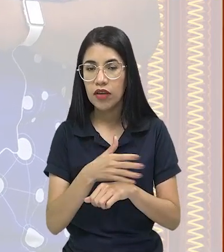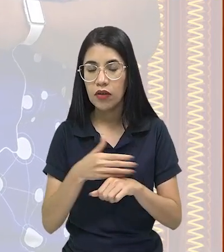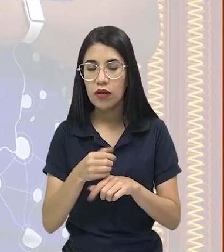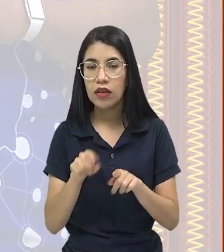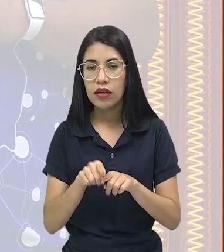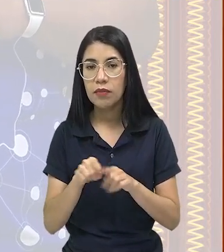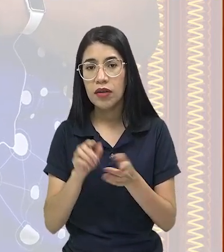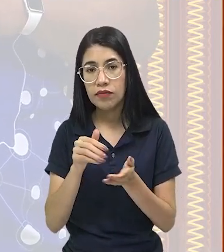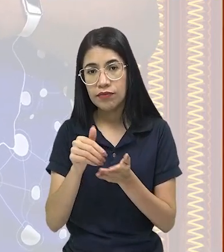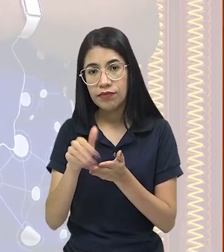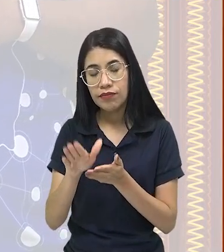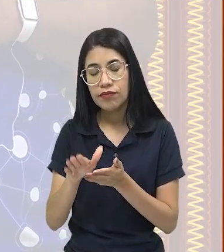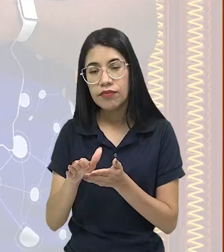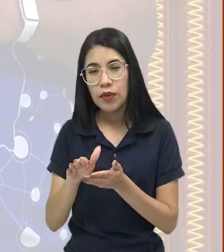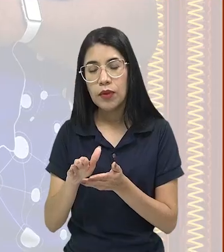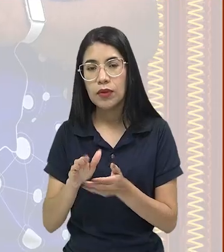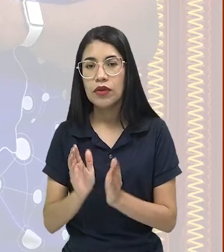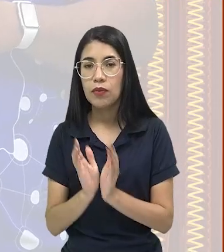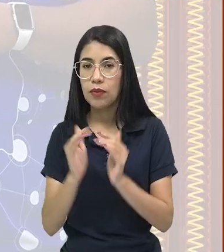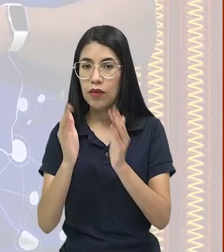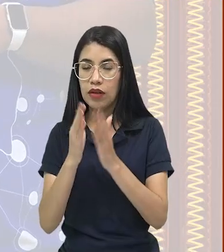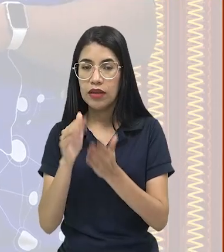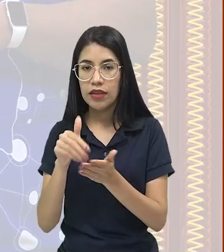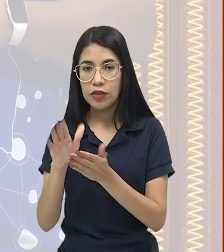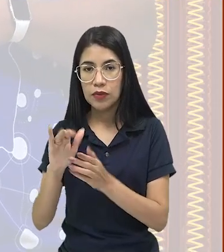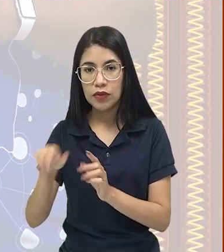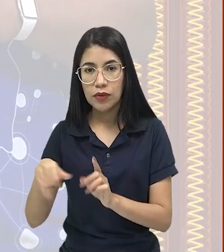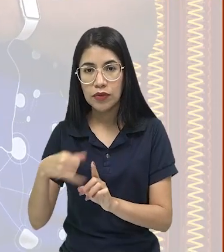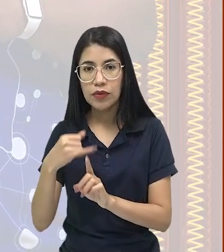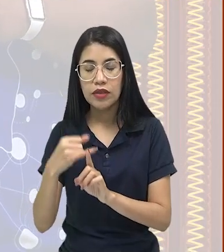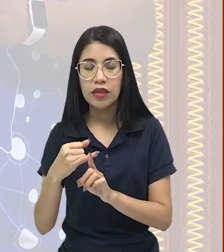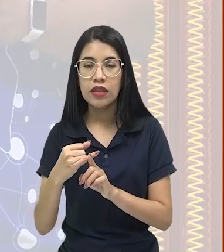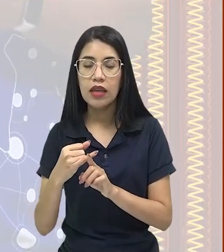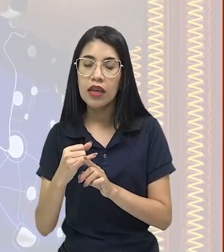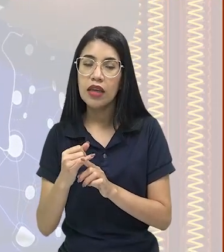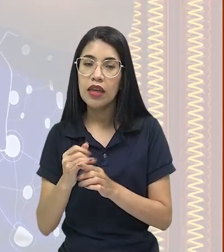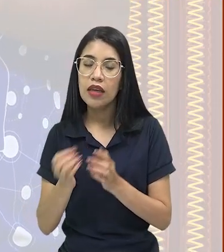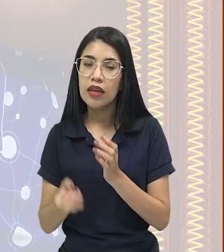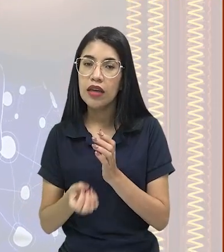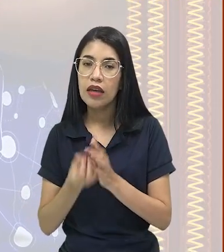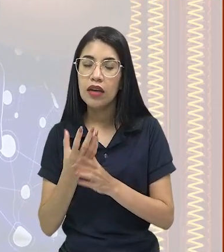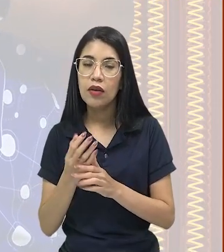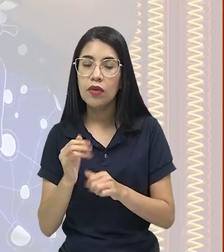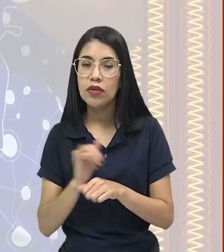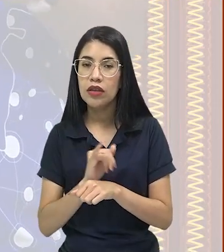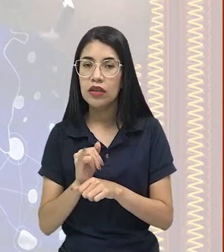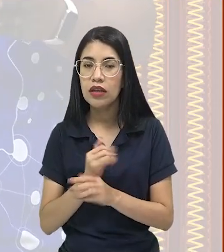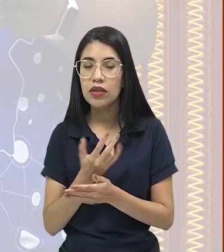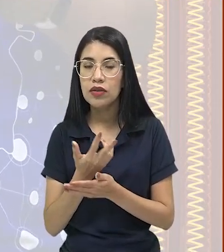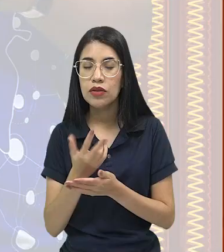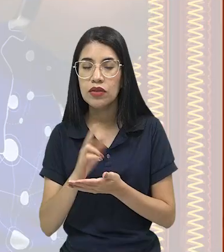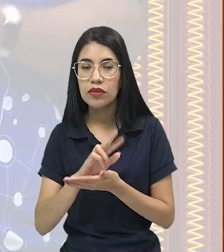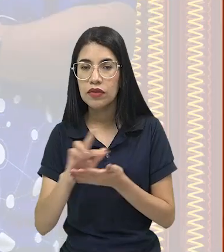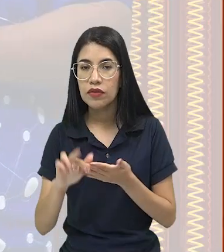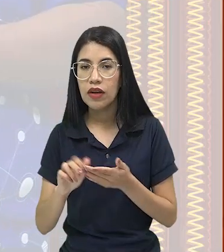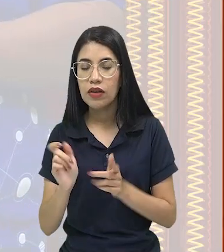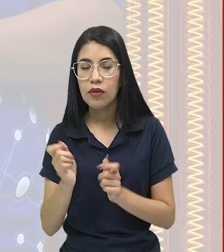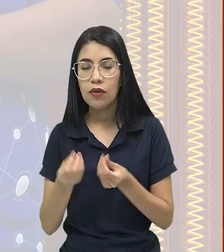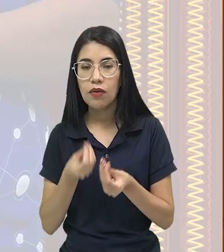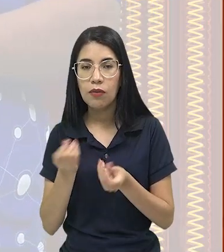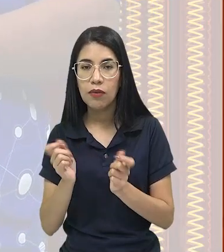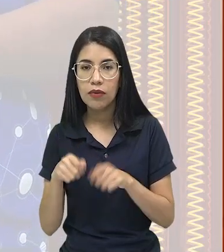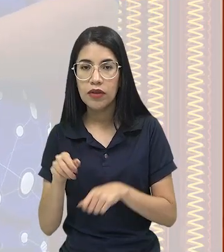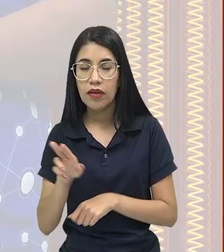vai expulsar, o Marquês de Pombal vai expulsar daqui os jesuítas e vai estabelecer novas formas de se lidar com a mão de obra